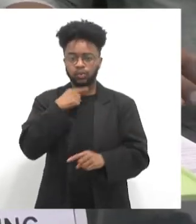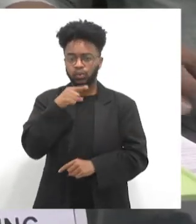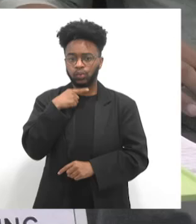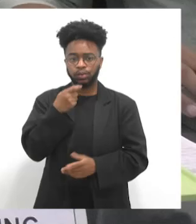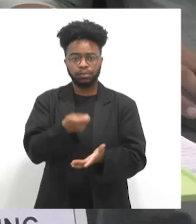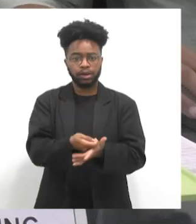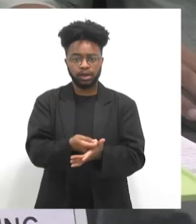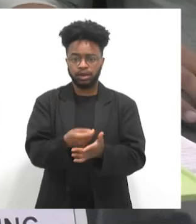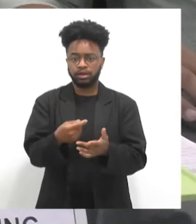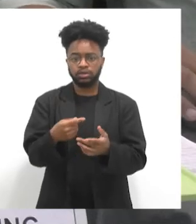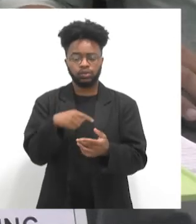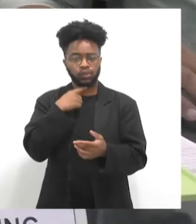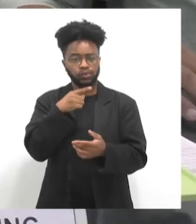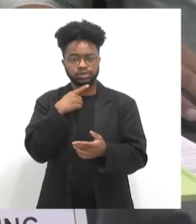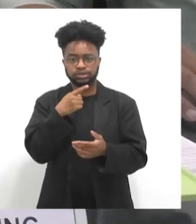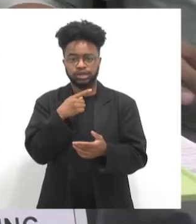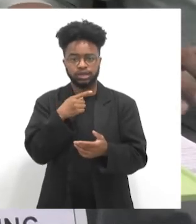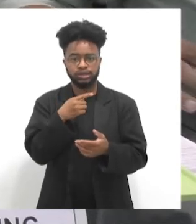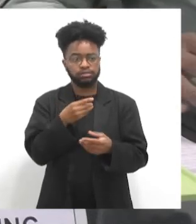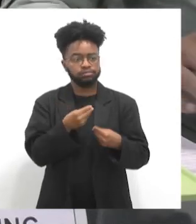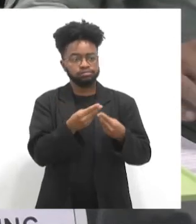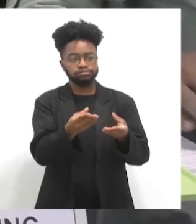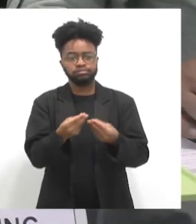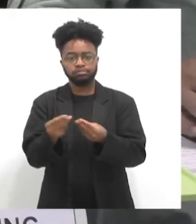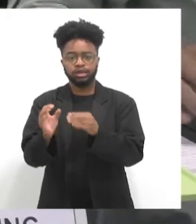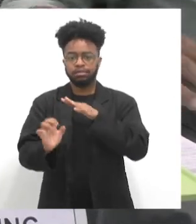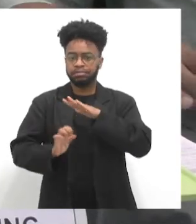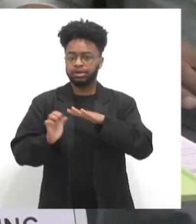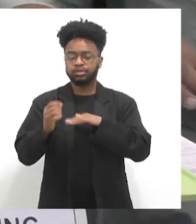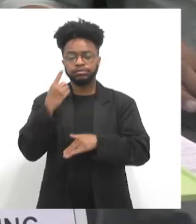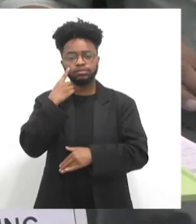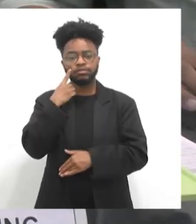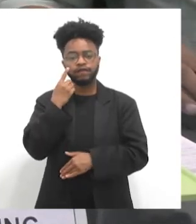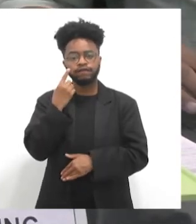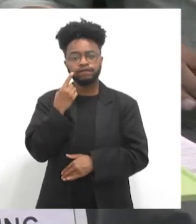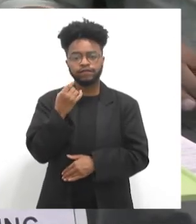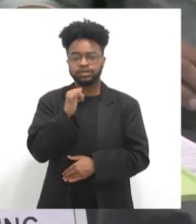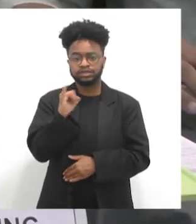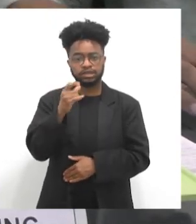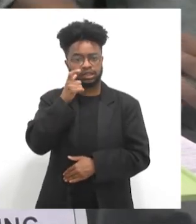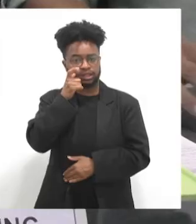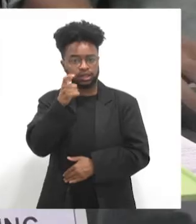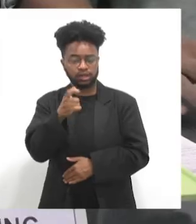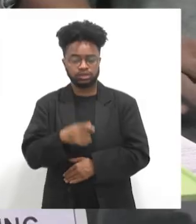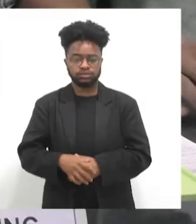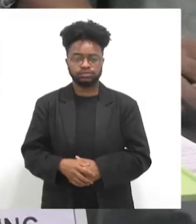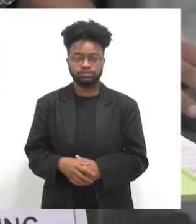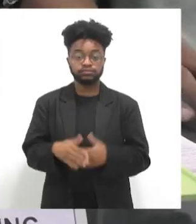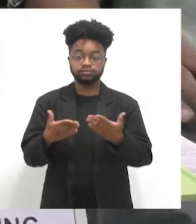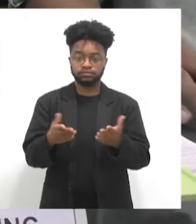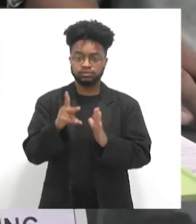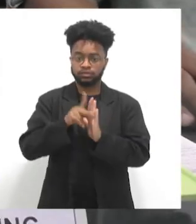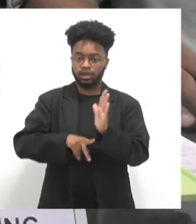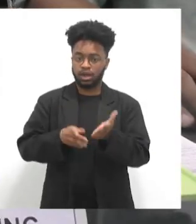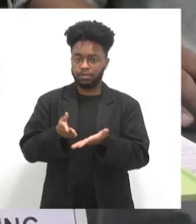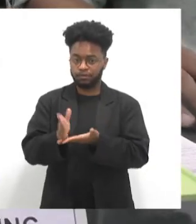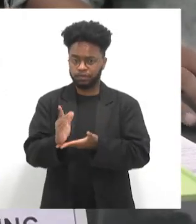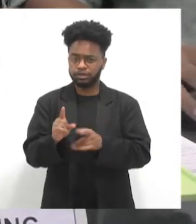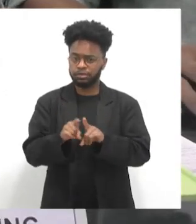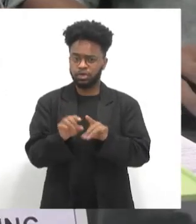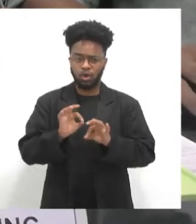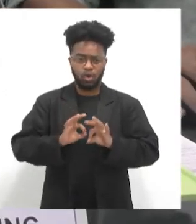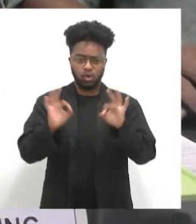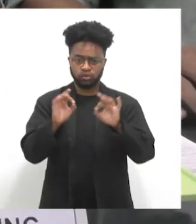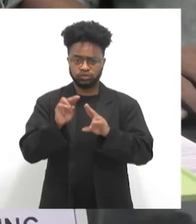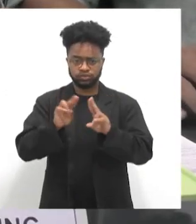um protótipo para depois levar para as empresas, para ver se as empresas se interessam. E esse projeto foi aprovado e é um sucesso na